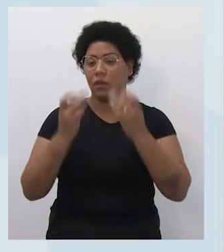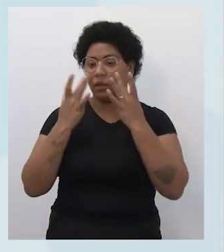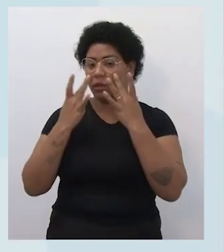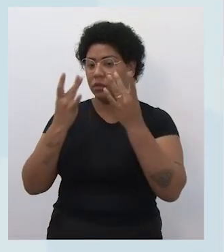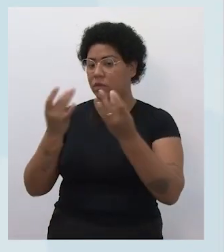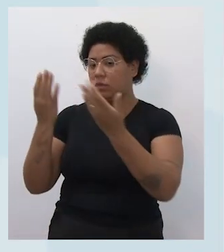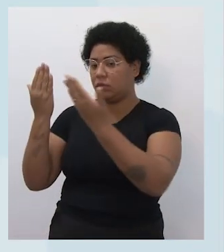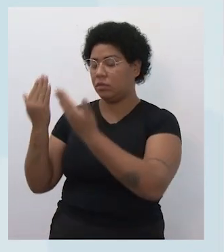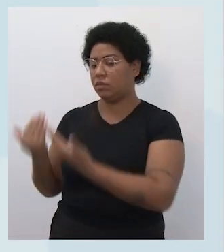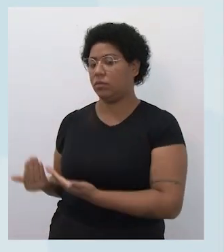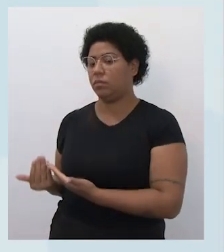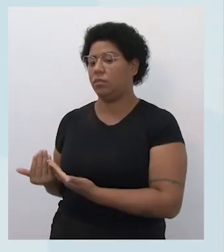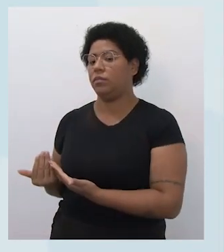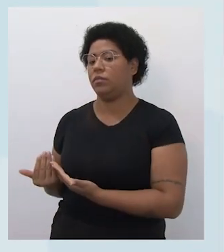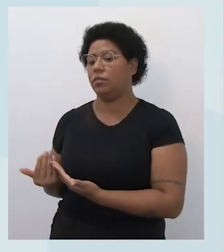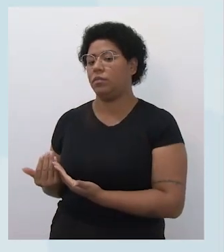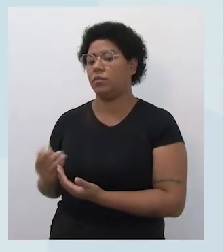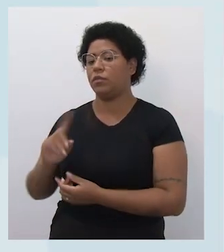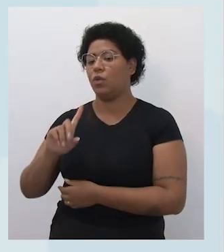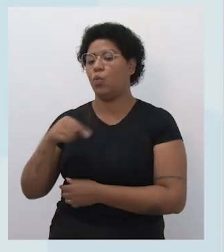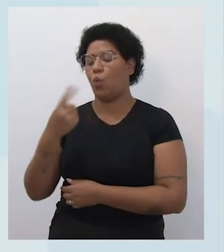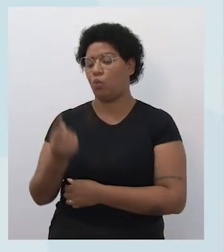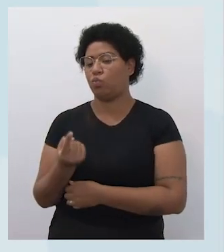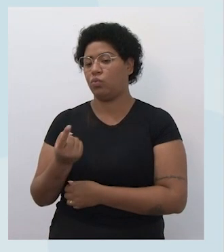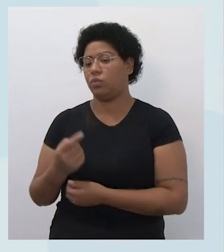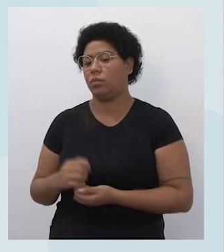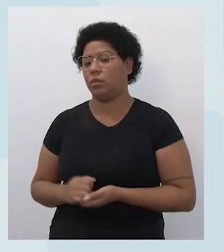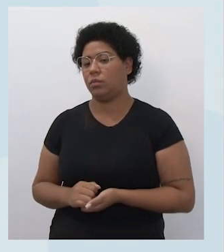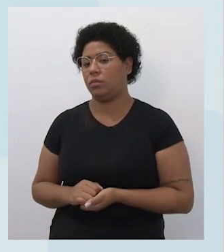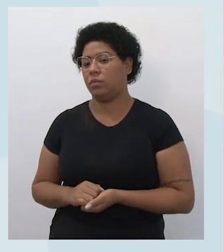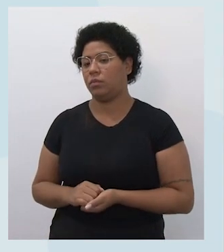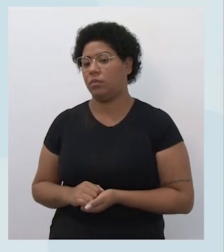favor. Próximo.